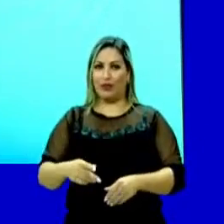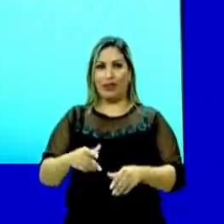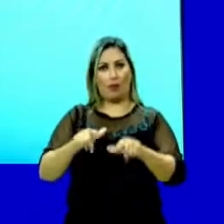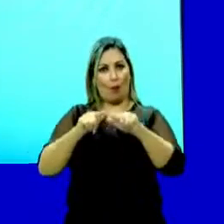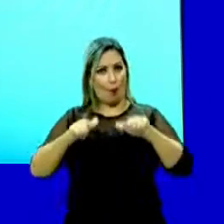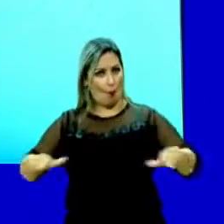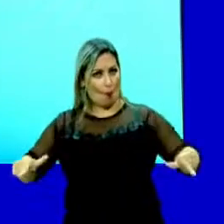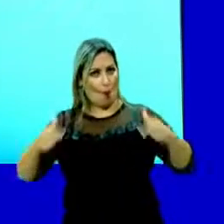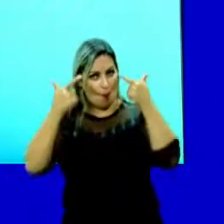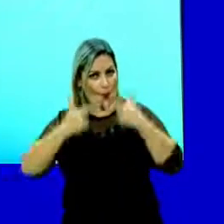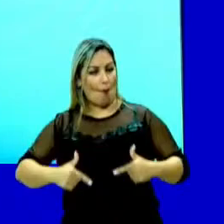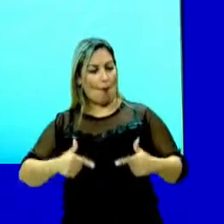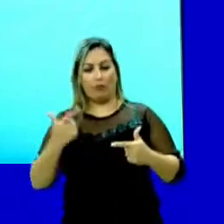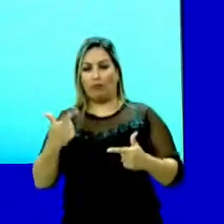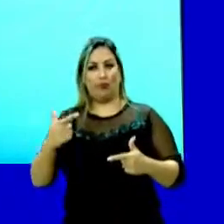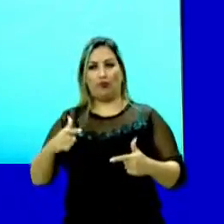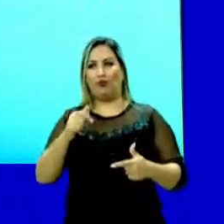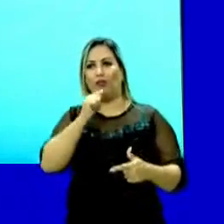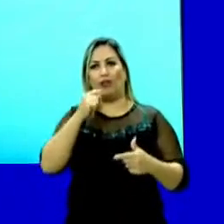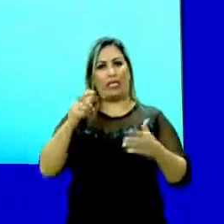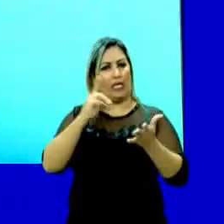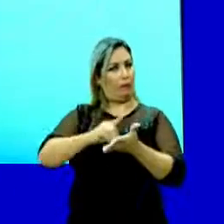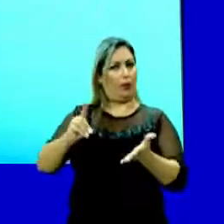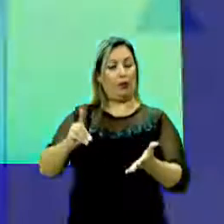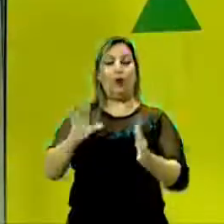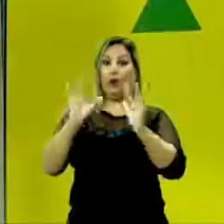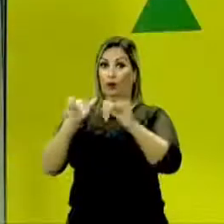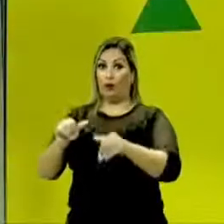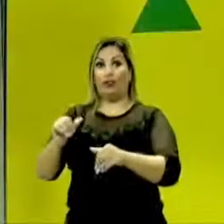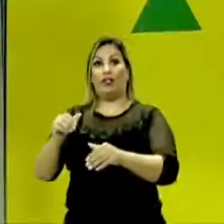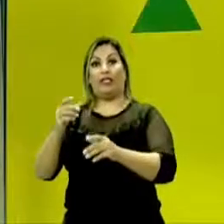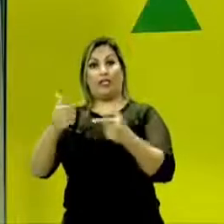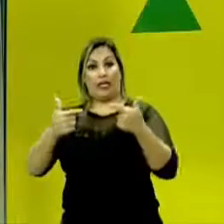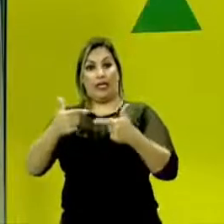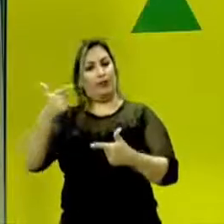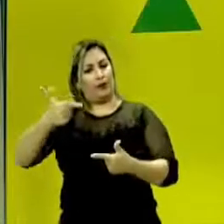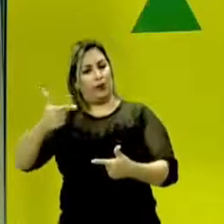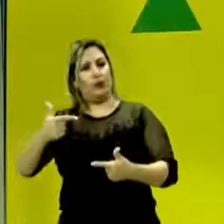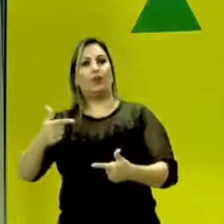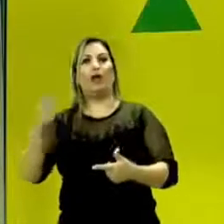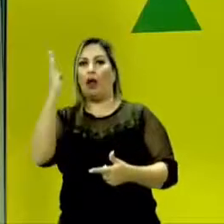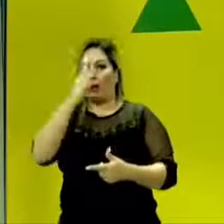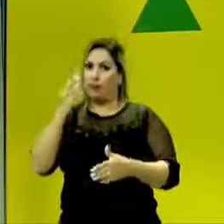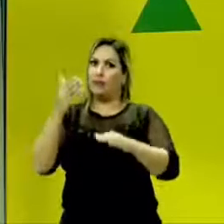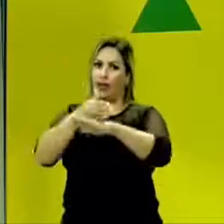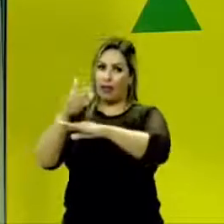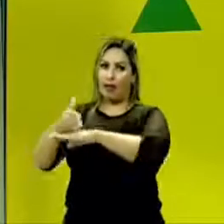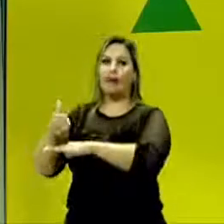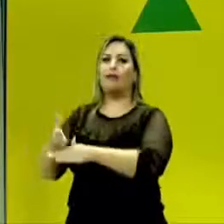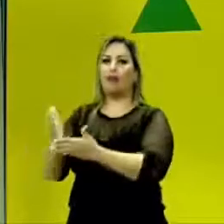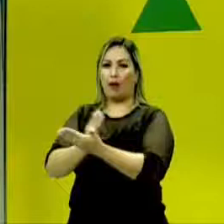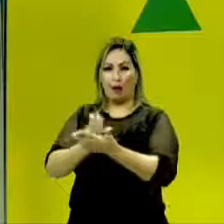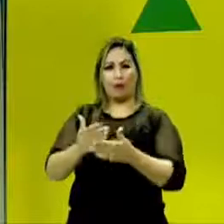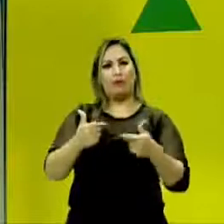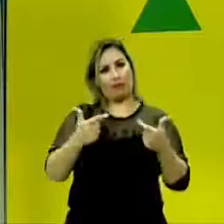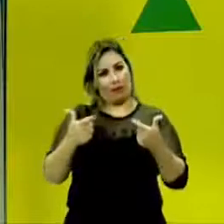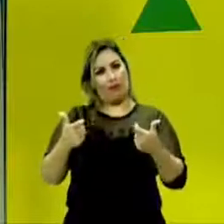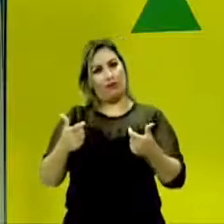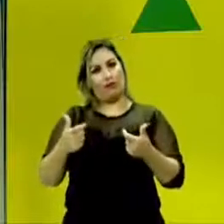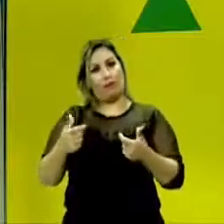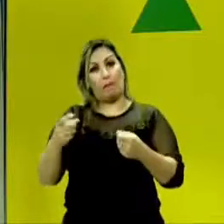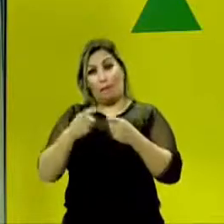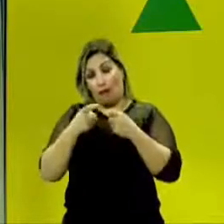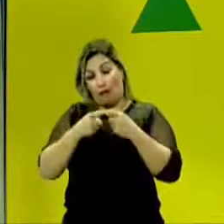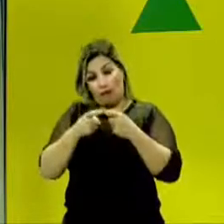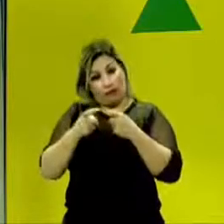neutro durante a Segunda Guerra Mundial, apenas no final da Segunda Guerra Mundial que os brasileiros vão participar de algumas missões e são missões